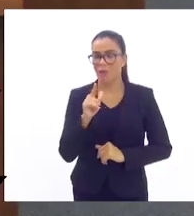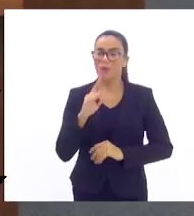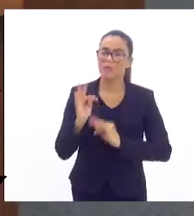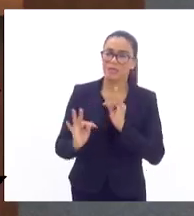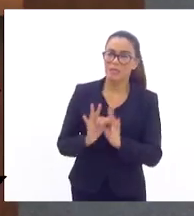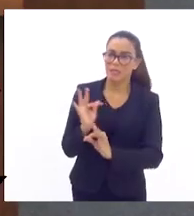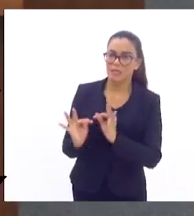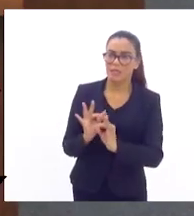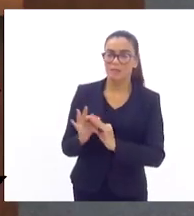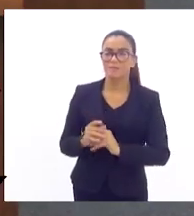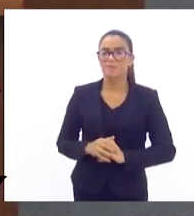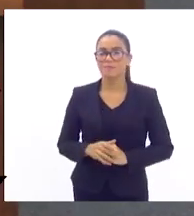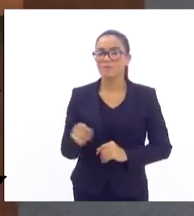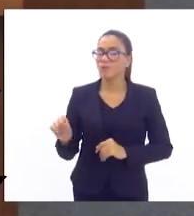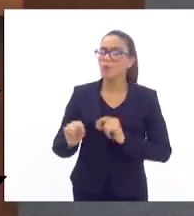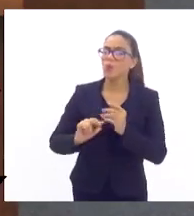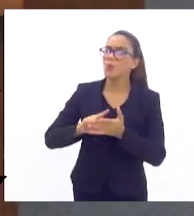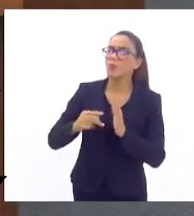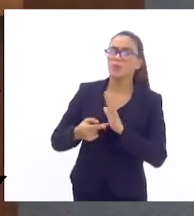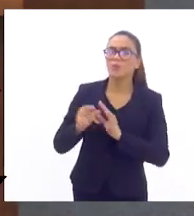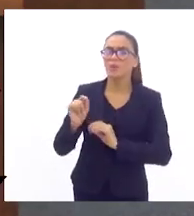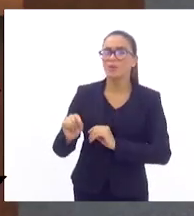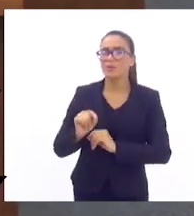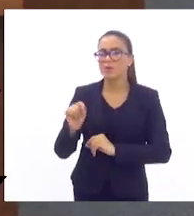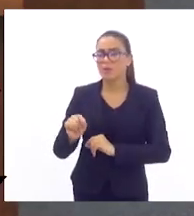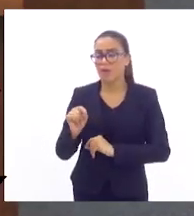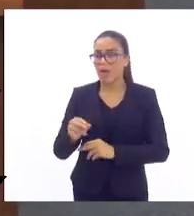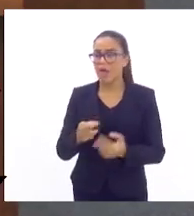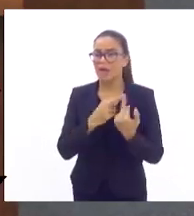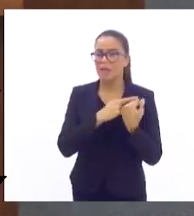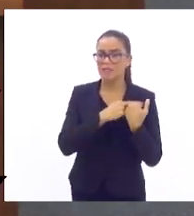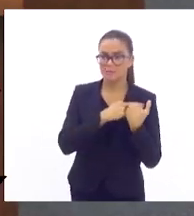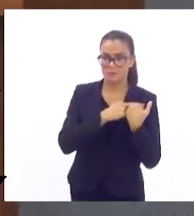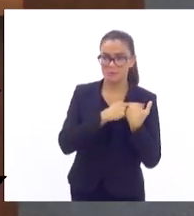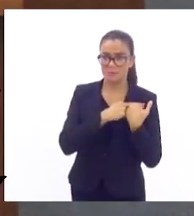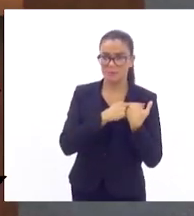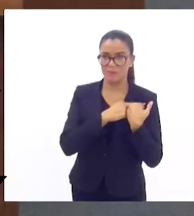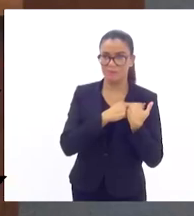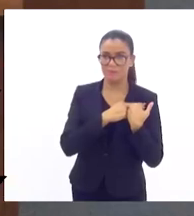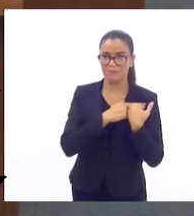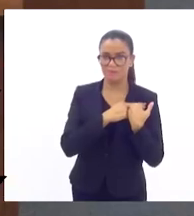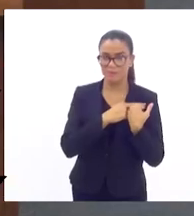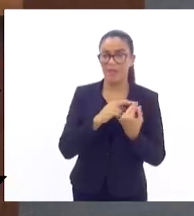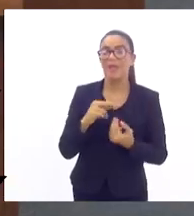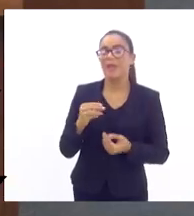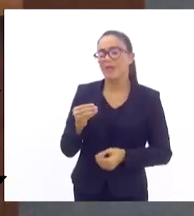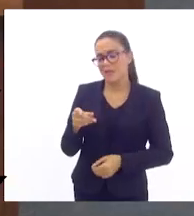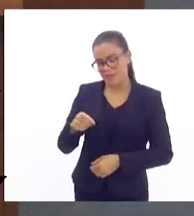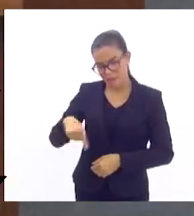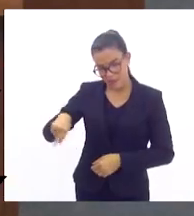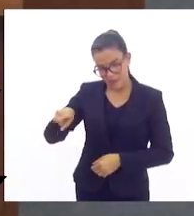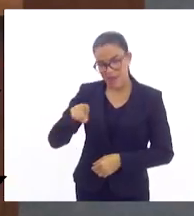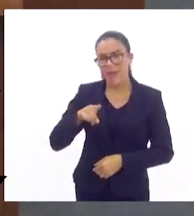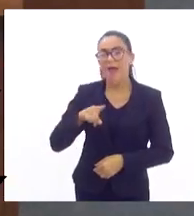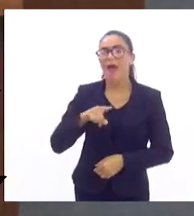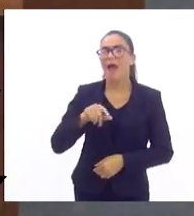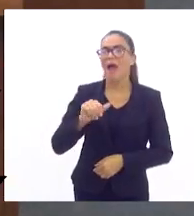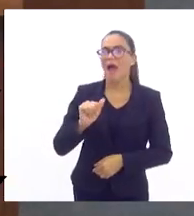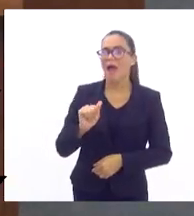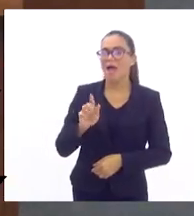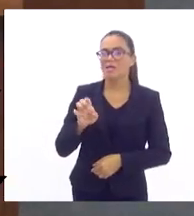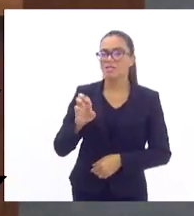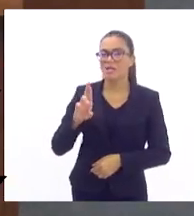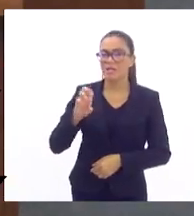colocado o que significa o accountability, a responsabilização. e cabe à Agenersa, que